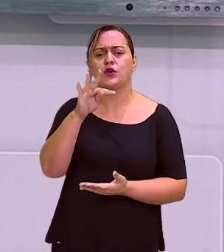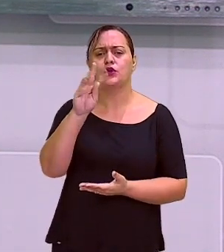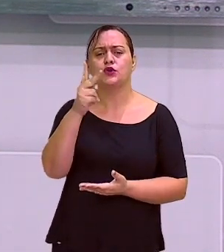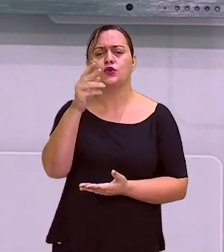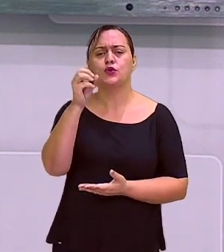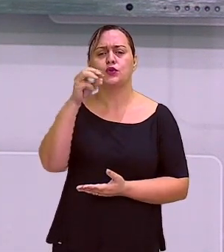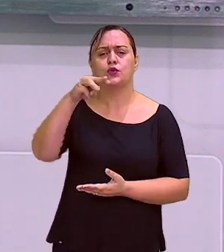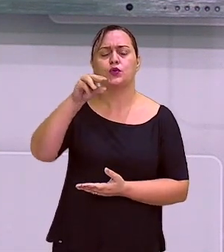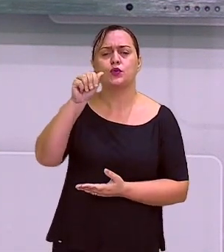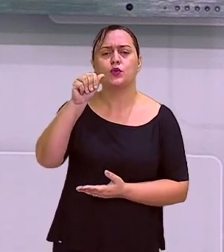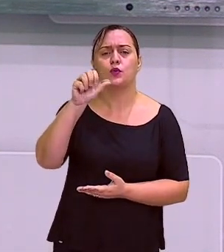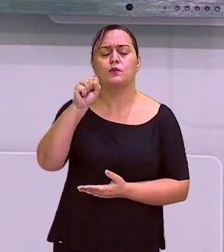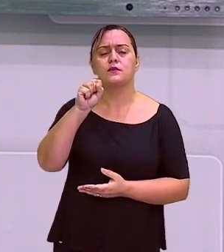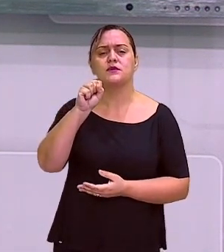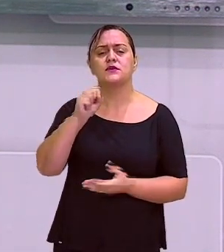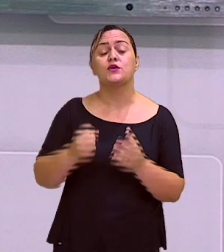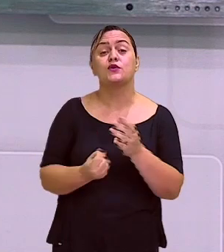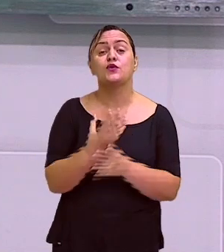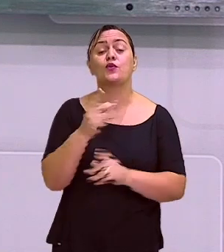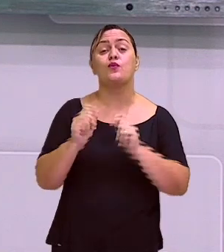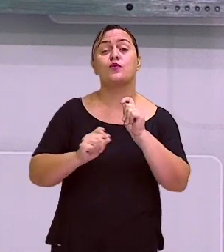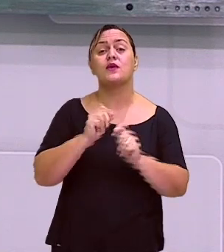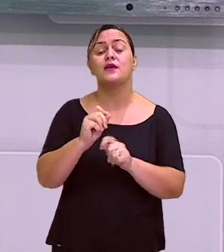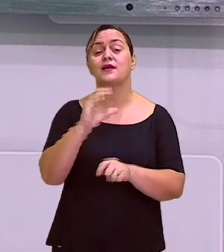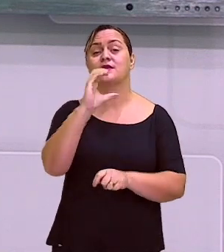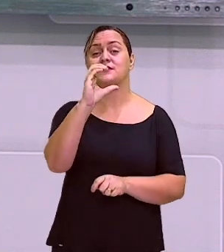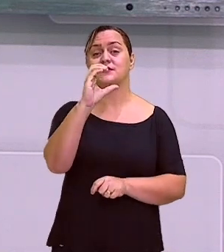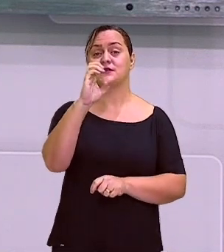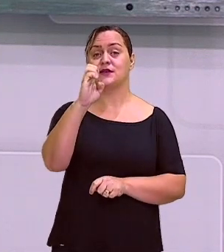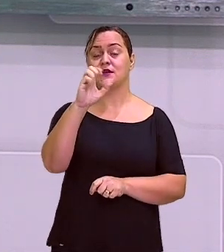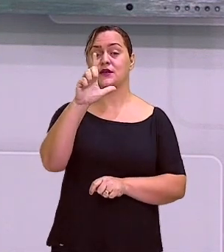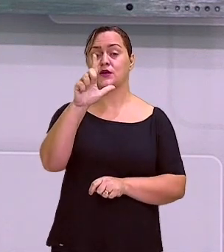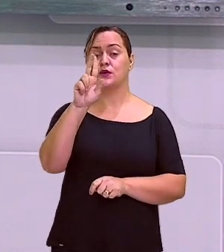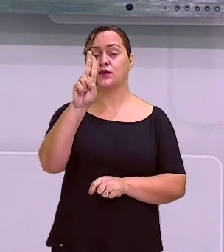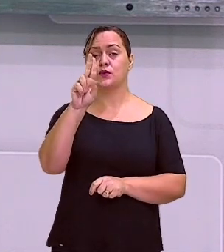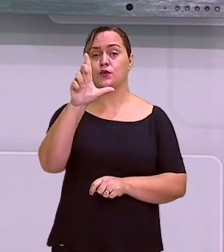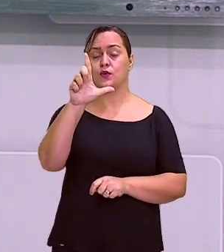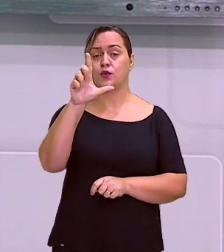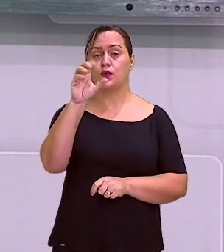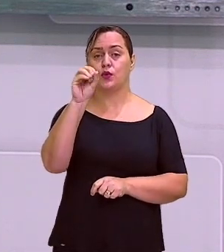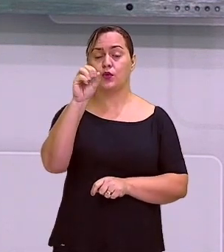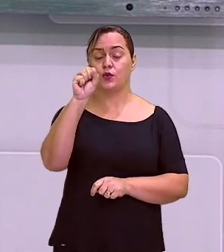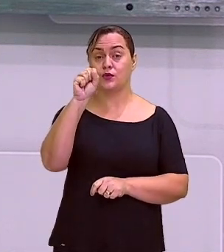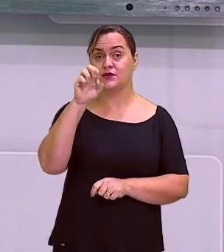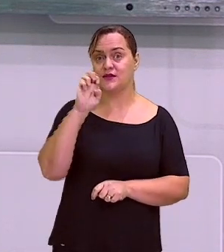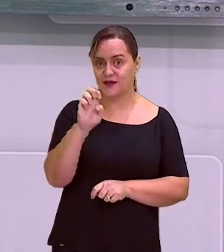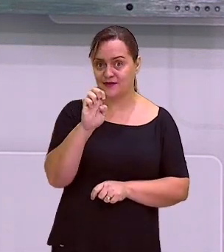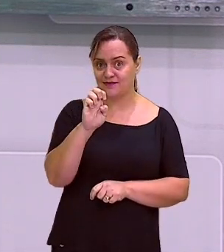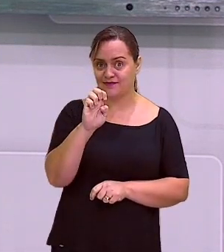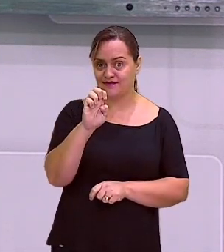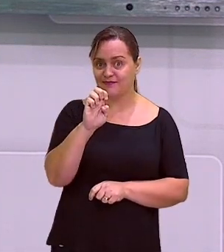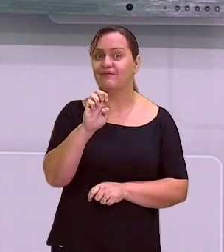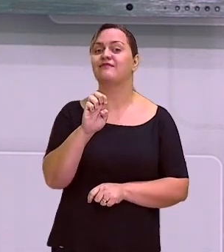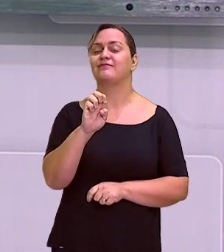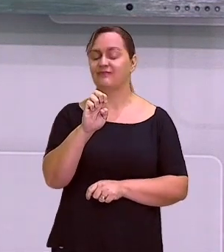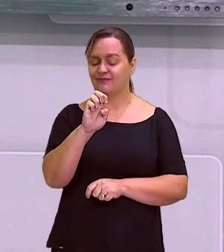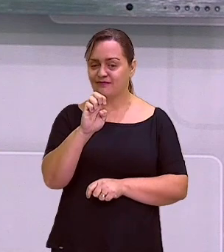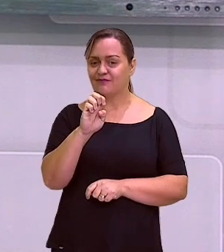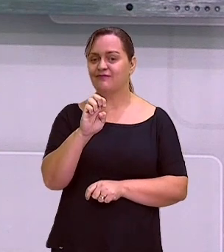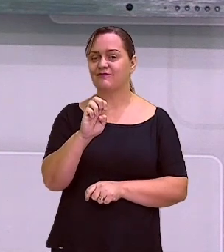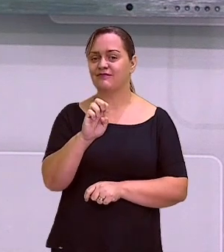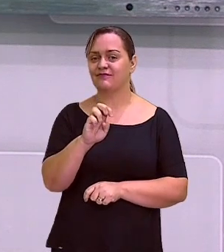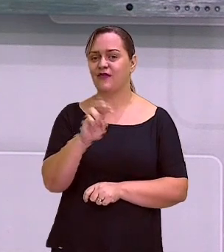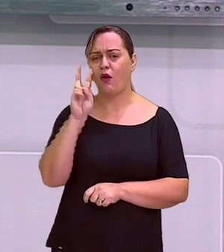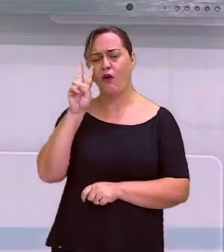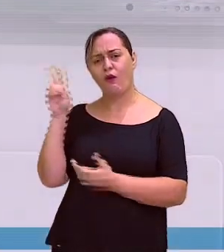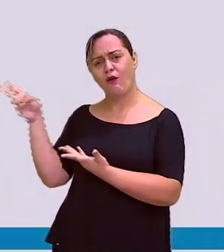perdia. E aí surgiu o primeiro filme, né? Filme mesmo, Black Maria. Vamos ver uma imagem desse filme?